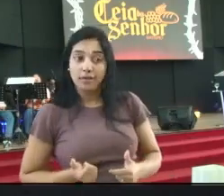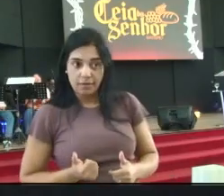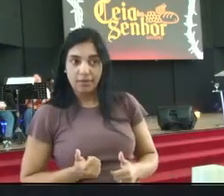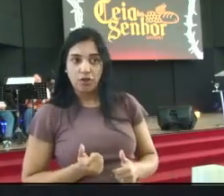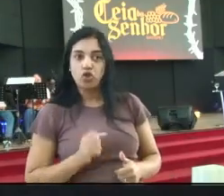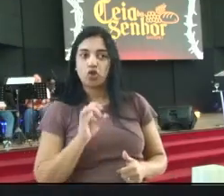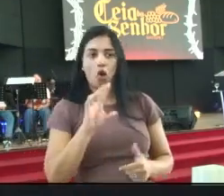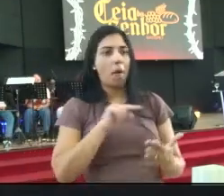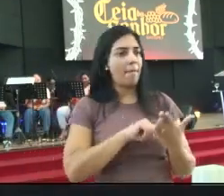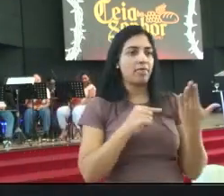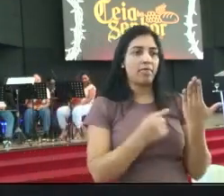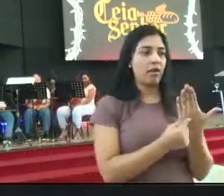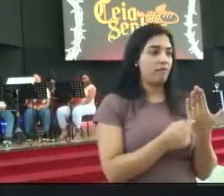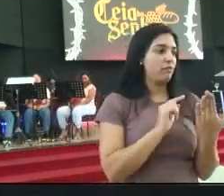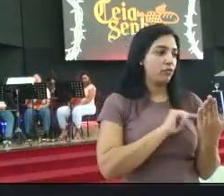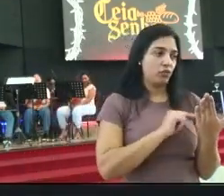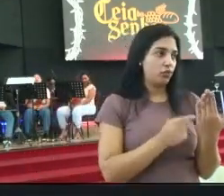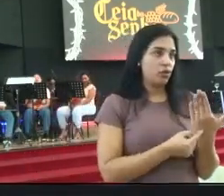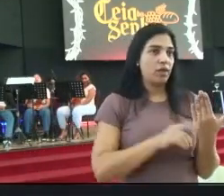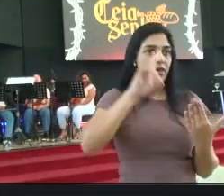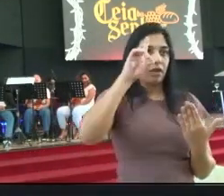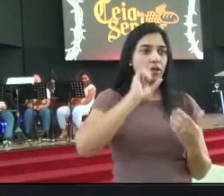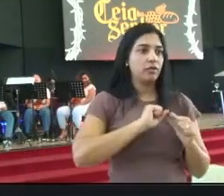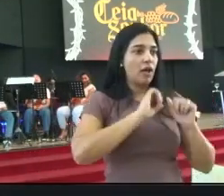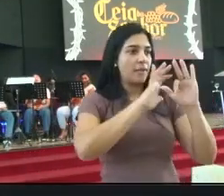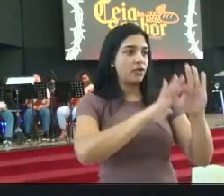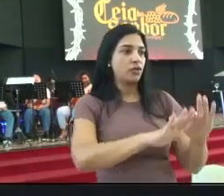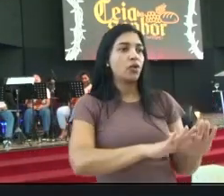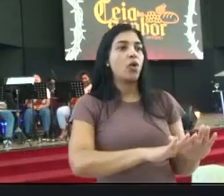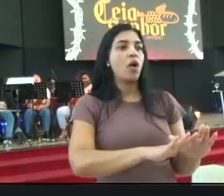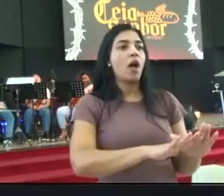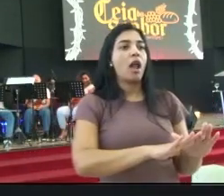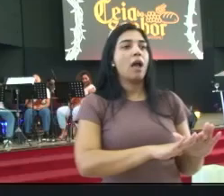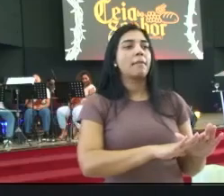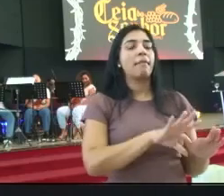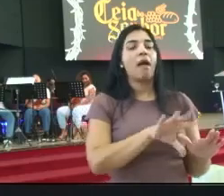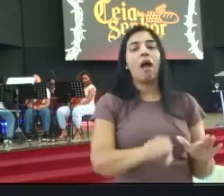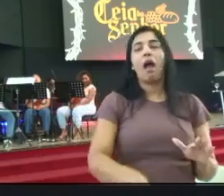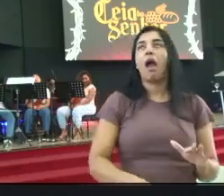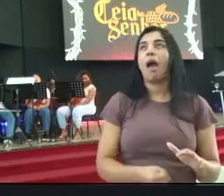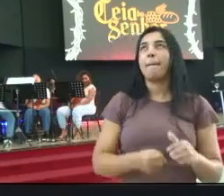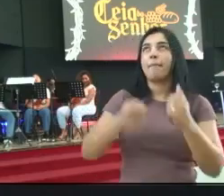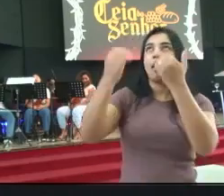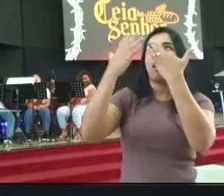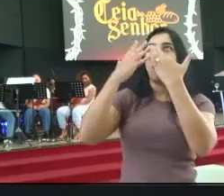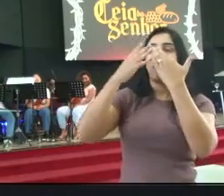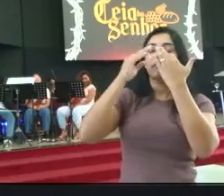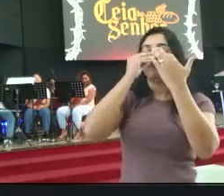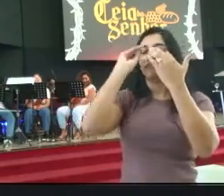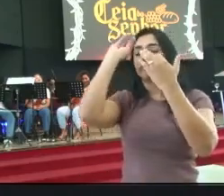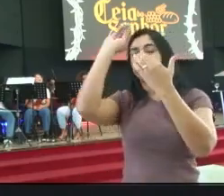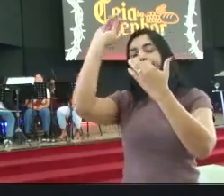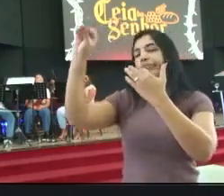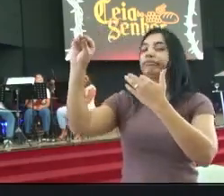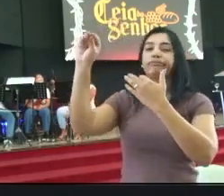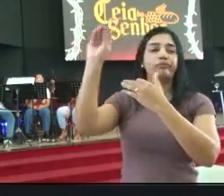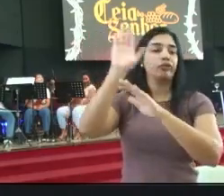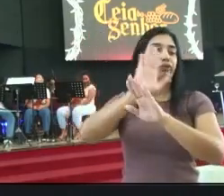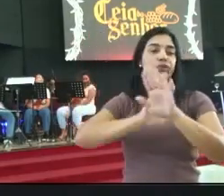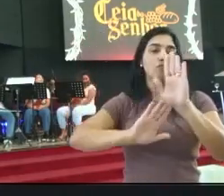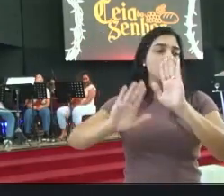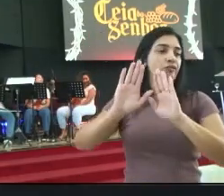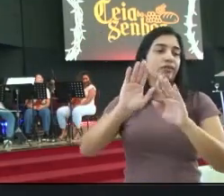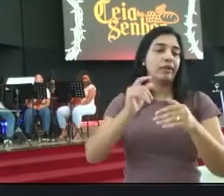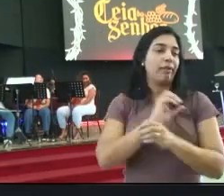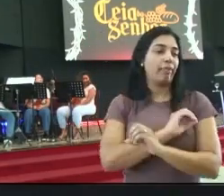expressão. Porque Deus abençoa, ele pega a benção e joga fora. Não cuida bem daquilo